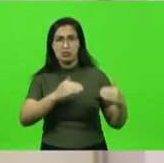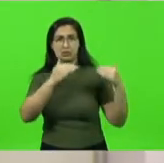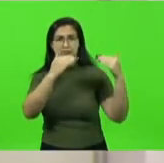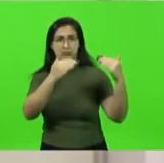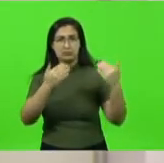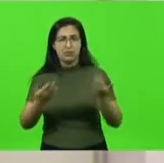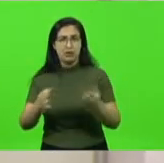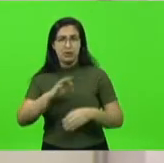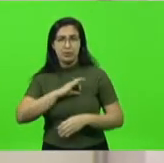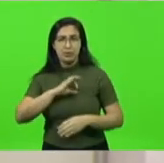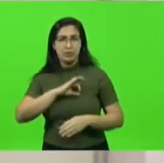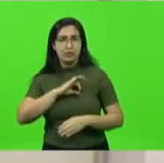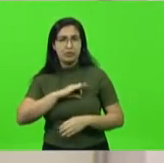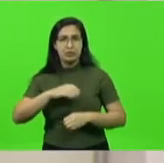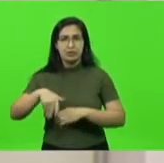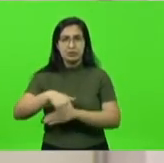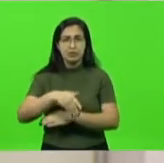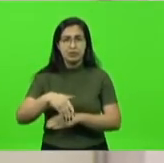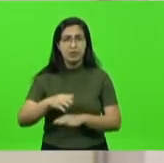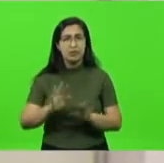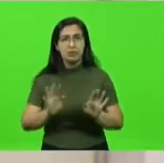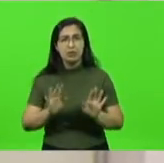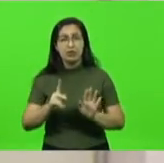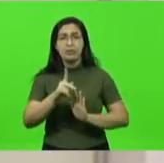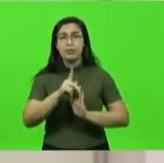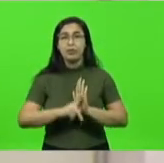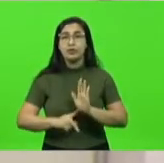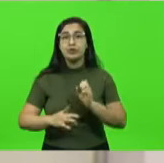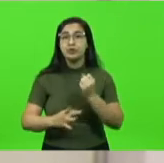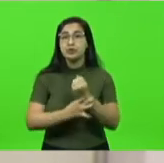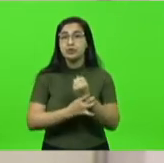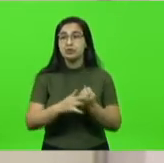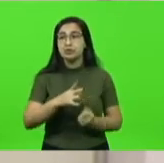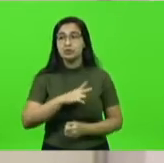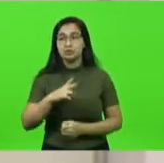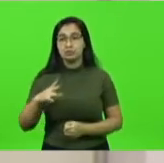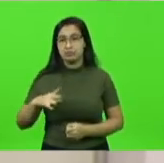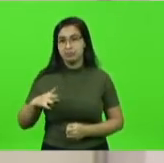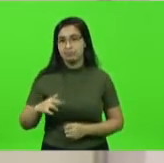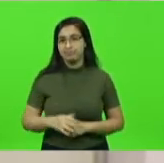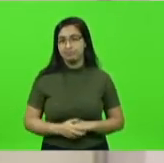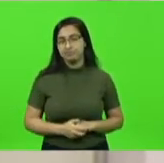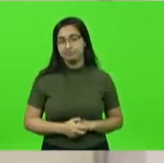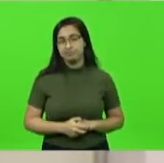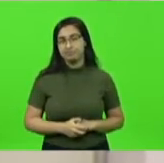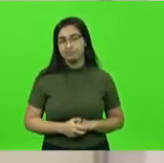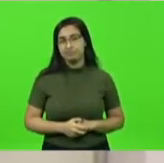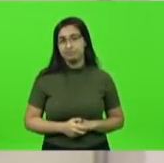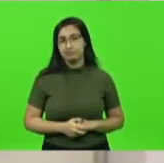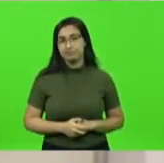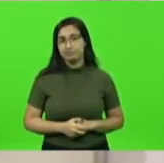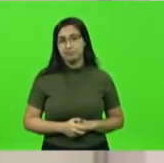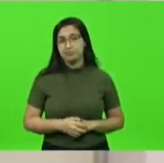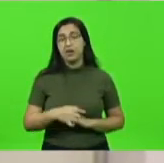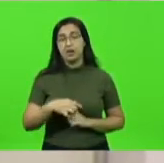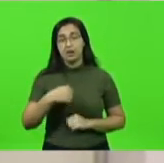Isso aqui é um projeto da segurança pública, deputado Zé Milton. E eu falo isso com a